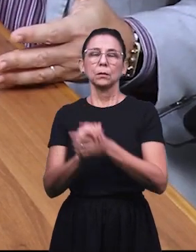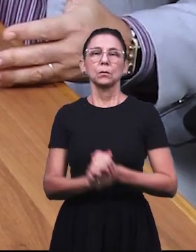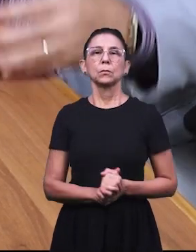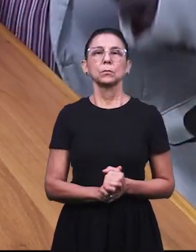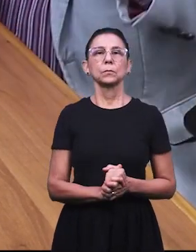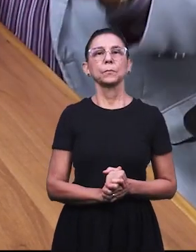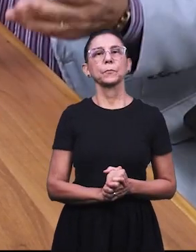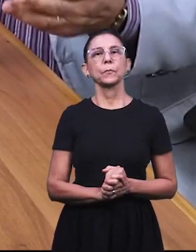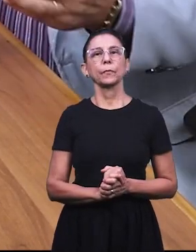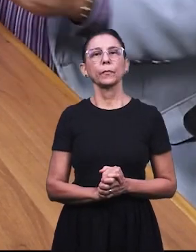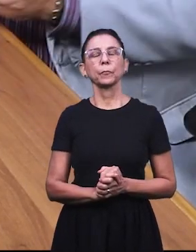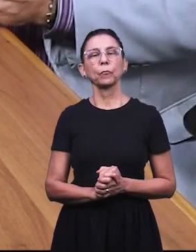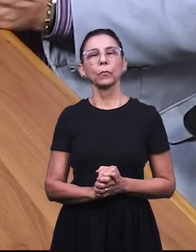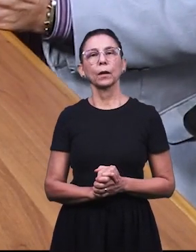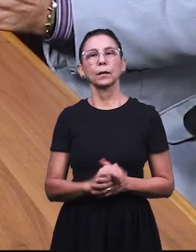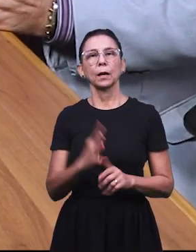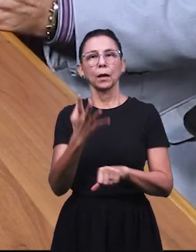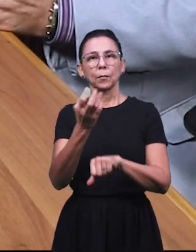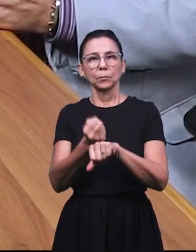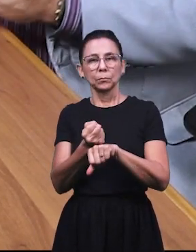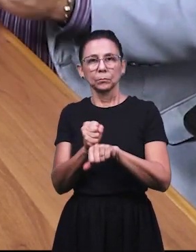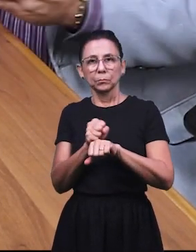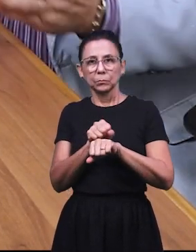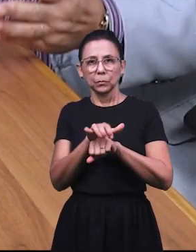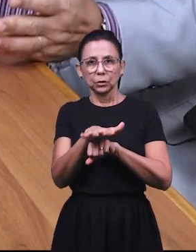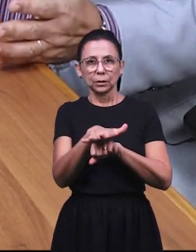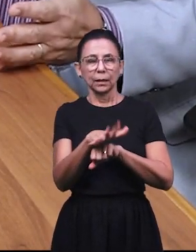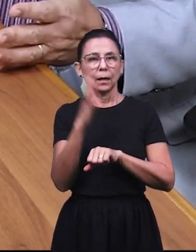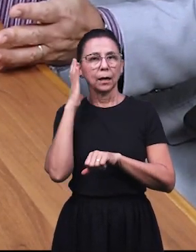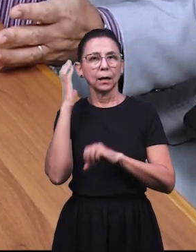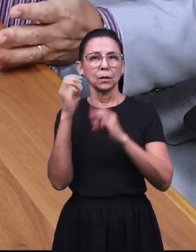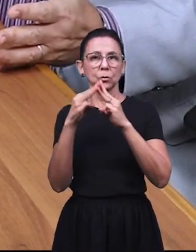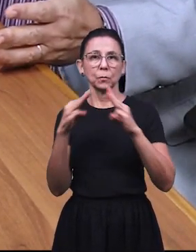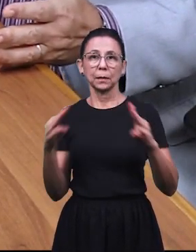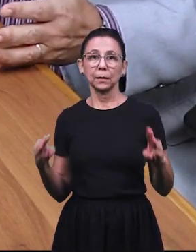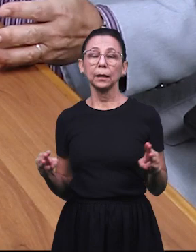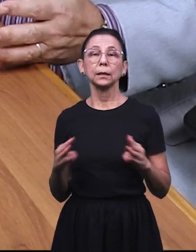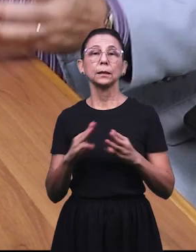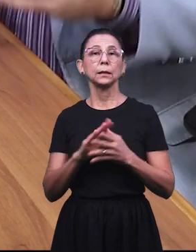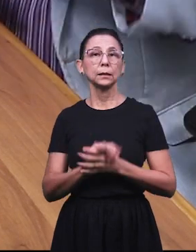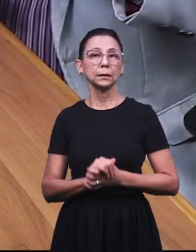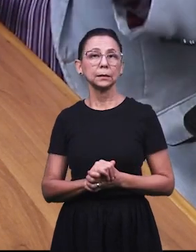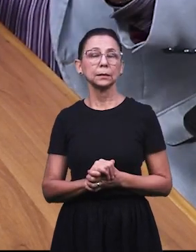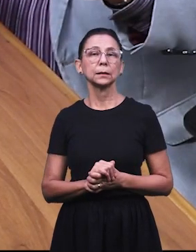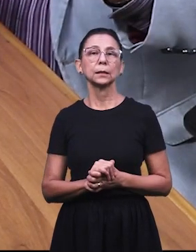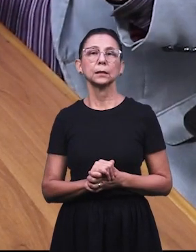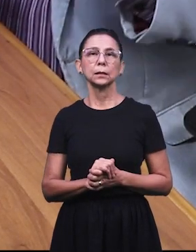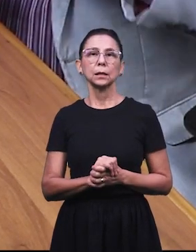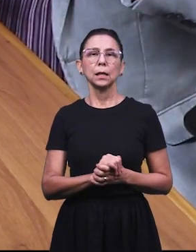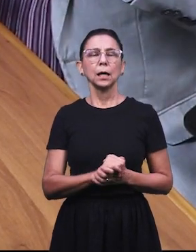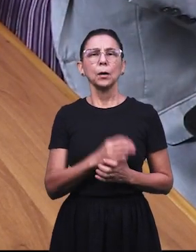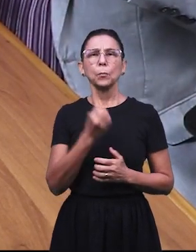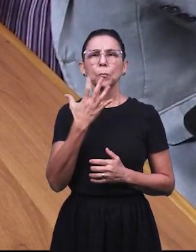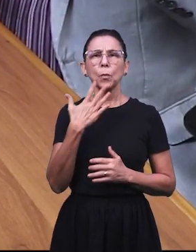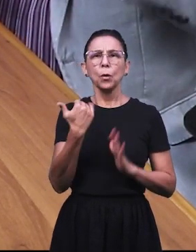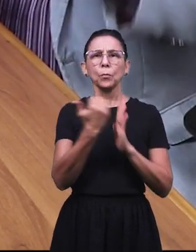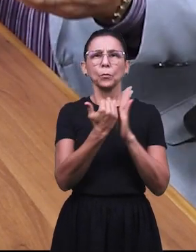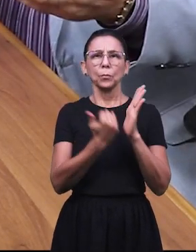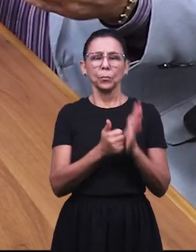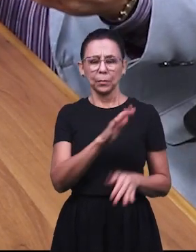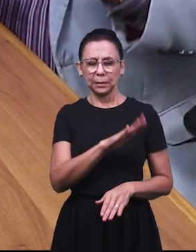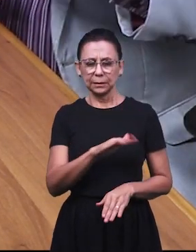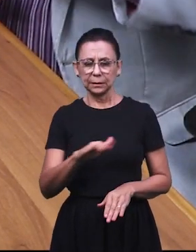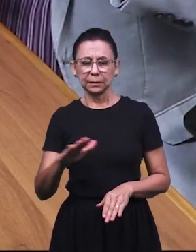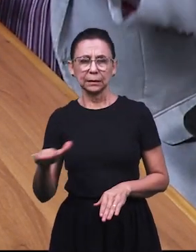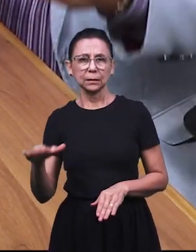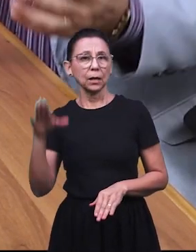pela Rádio Manaim, que fica também disponível como podcast no aplicativo da Rádio Manaim, que tem sido uma bênção, sobretudo para as